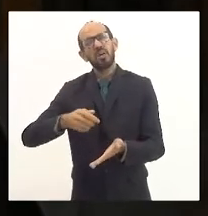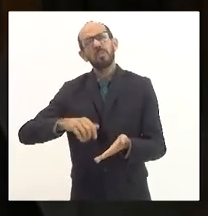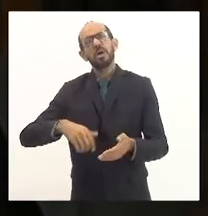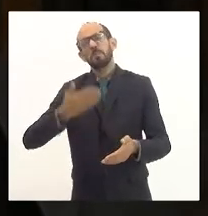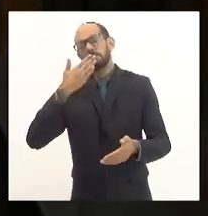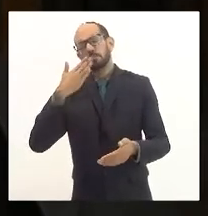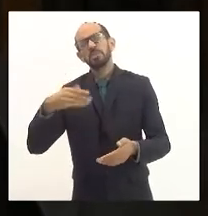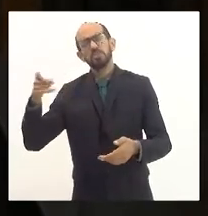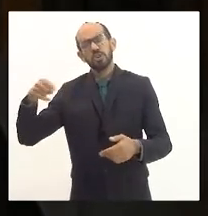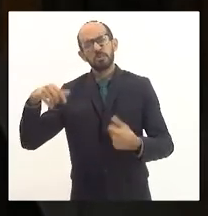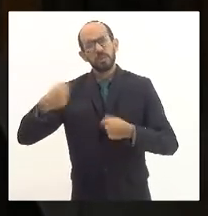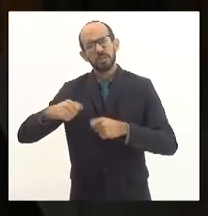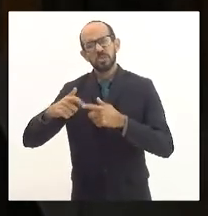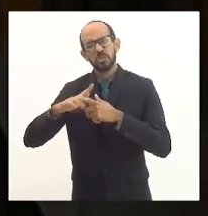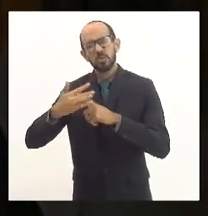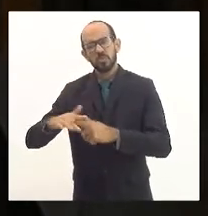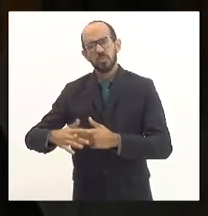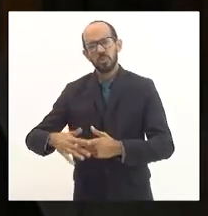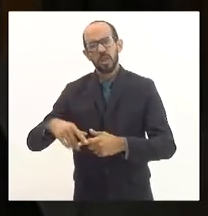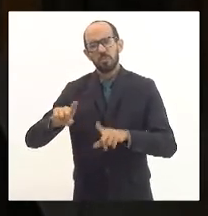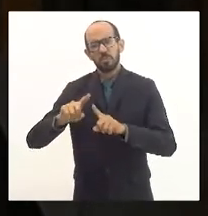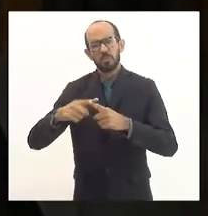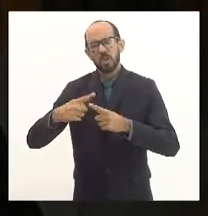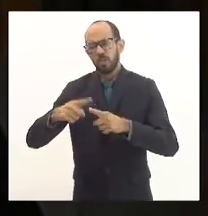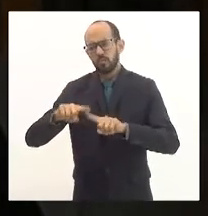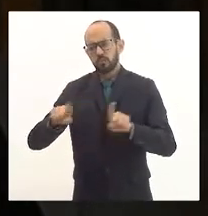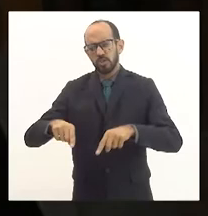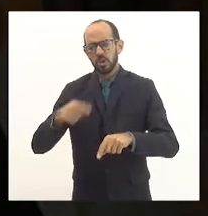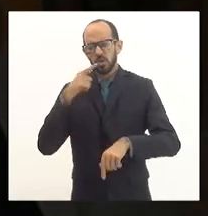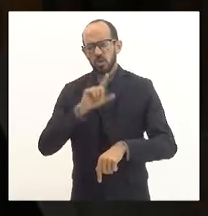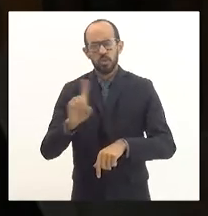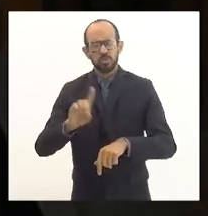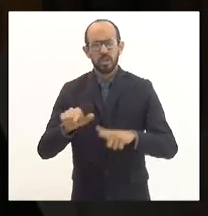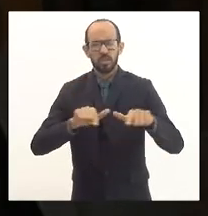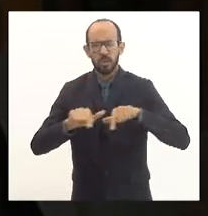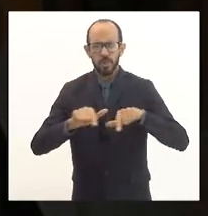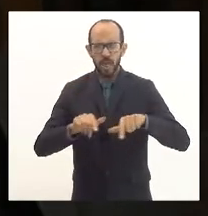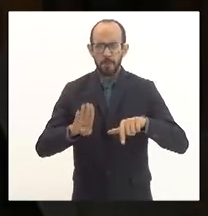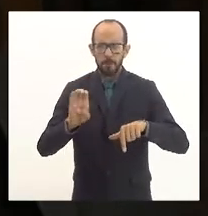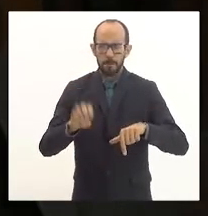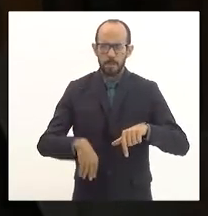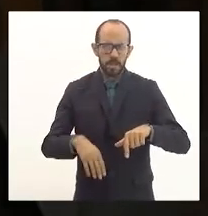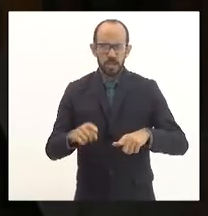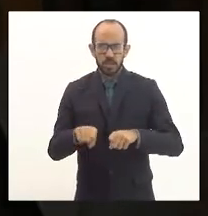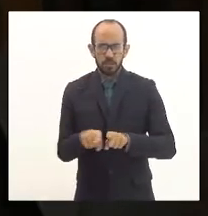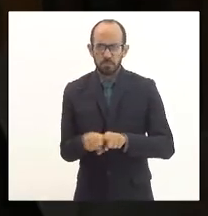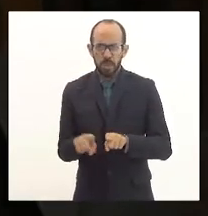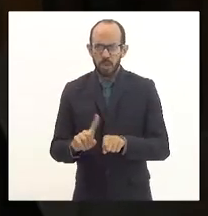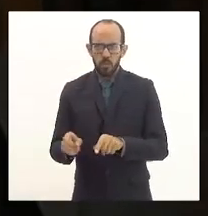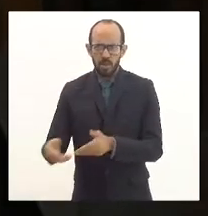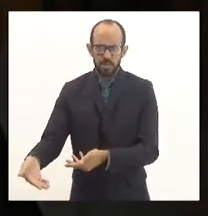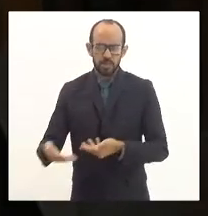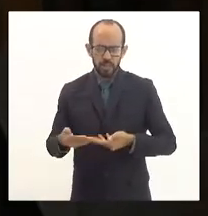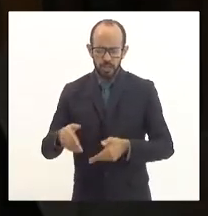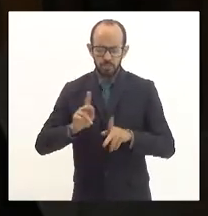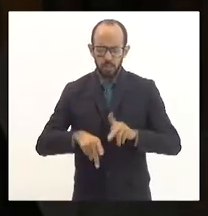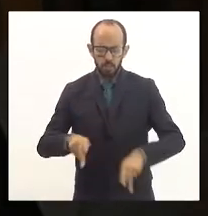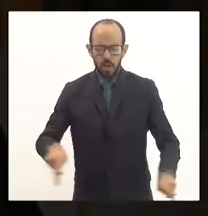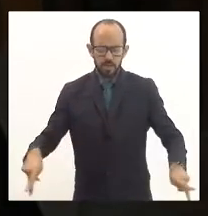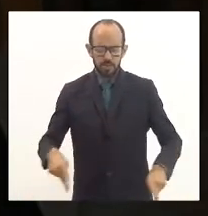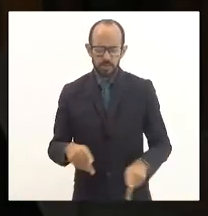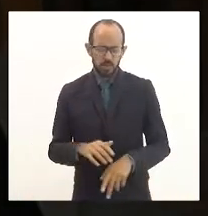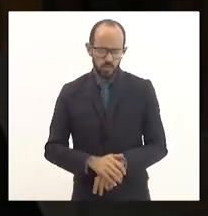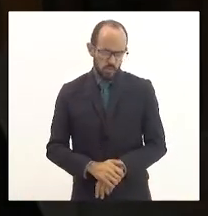condições os funcionários trabalharam que forma diga e nem atende a população re coincidência